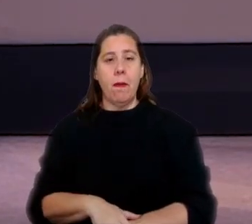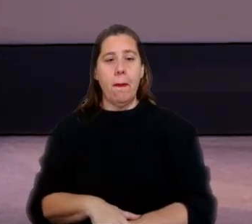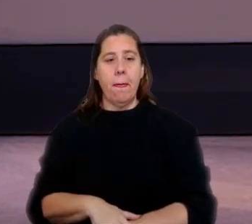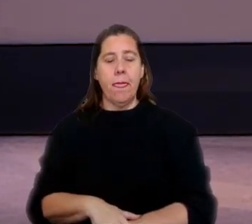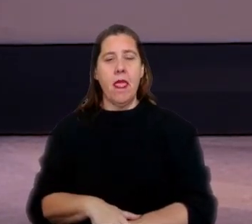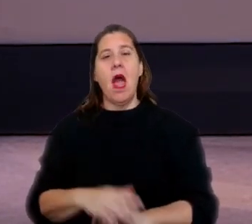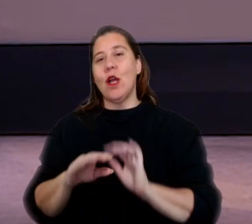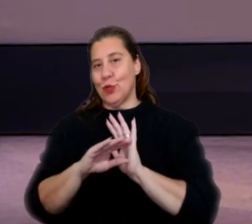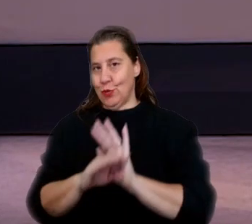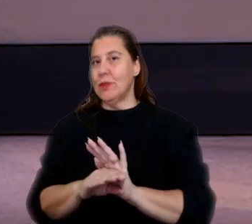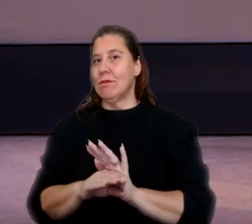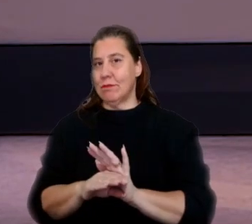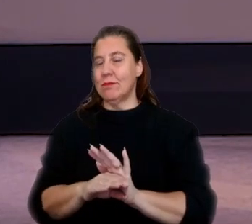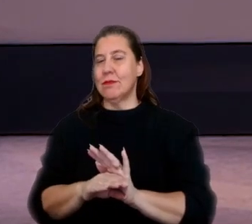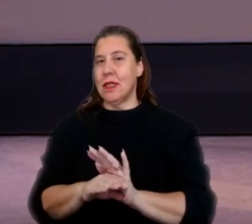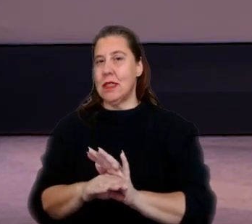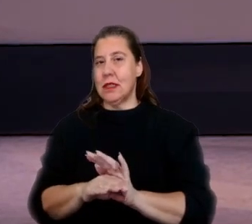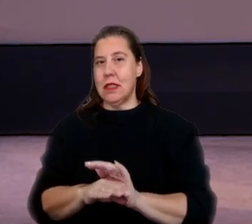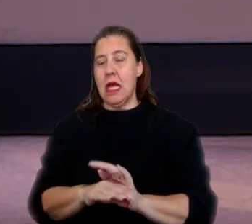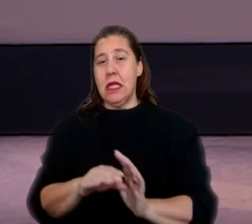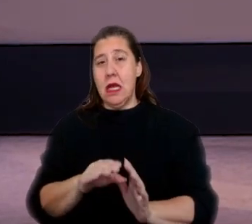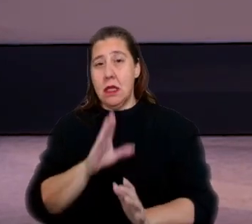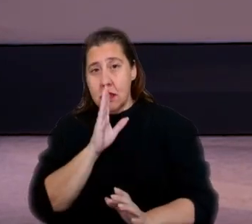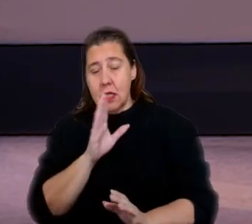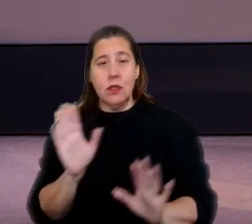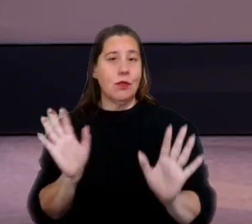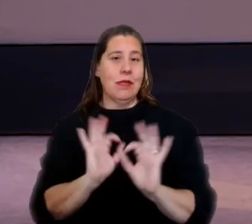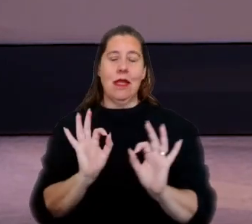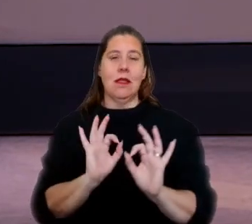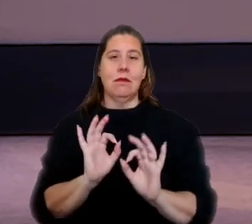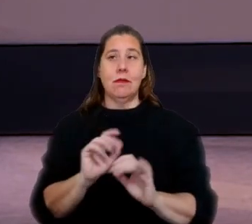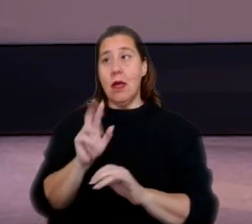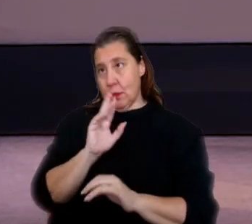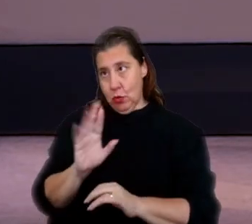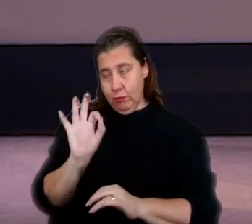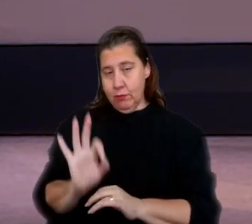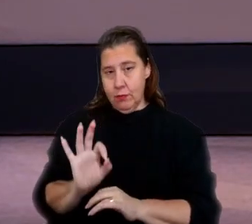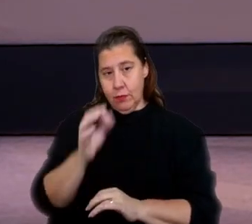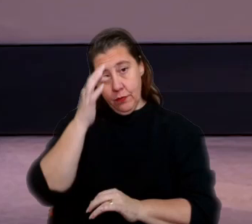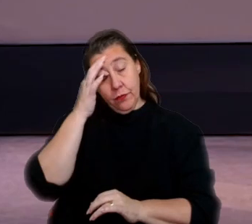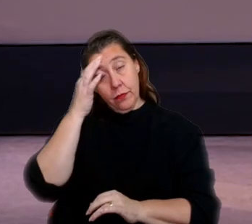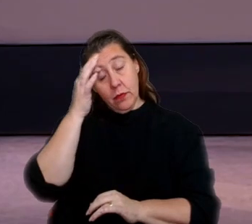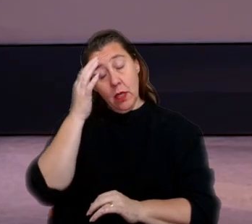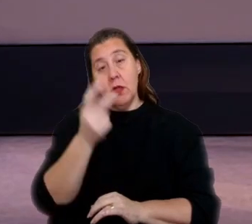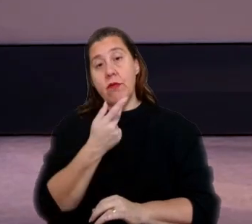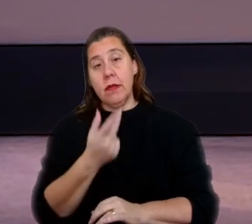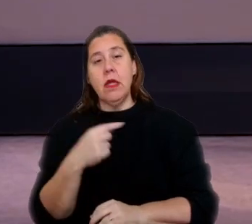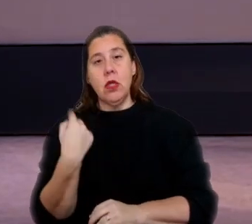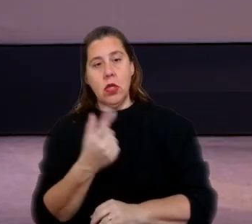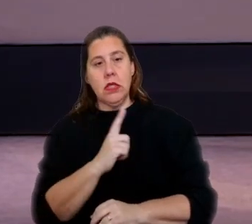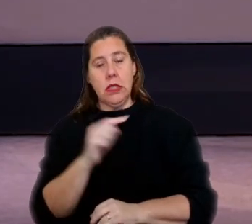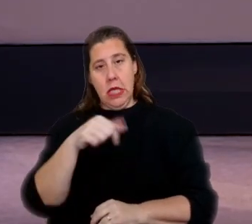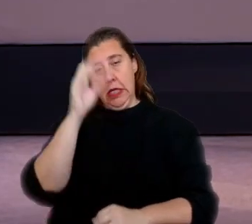na roda, ajuda muito. Então, é nada de silêncio. Respondi? Deixa eu falar